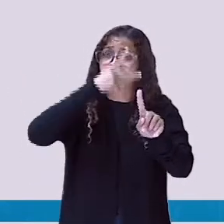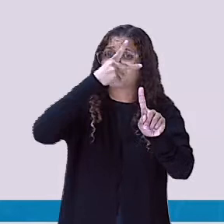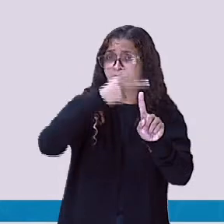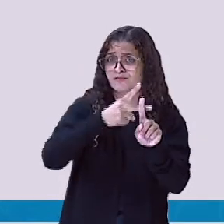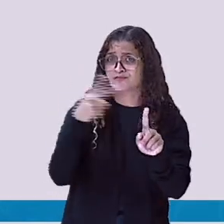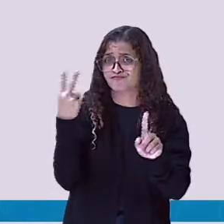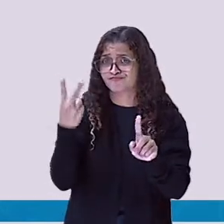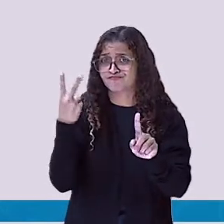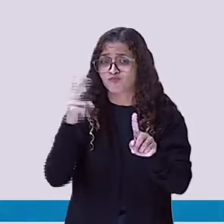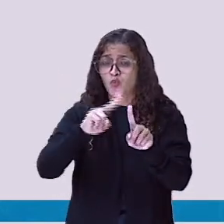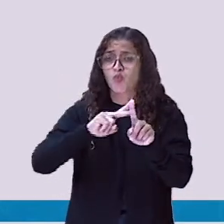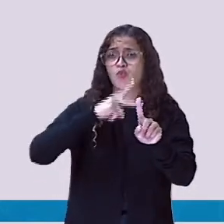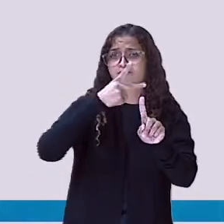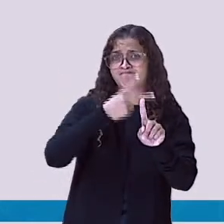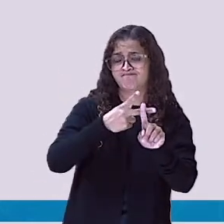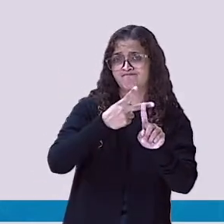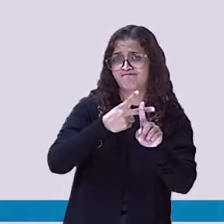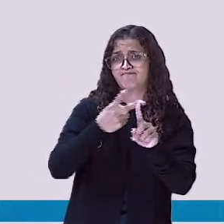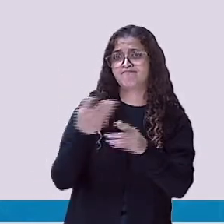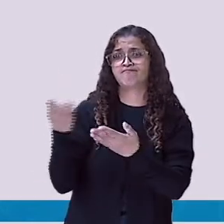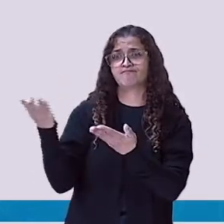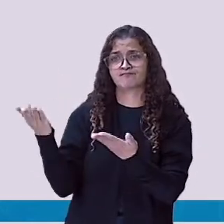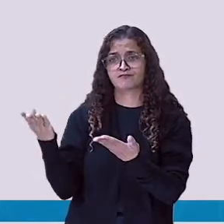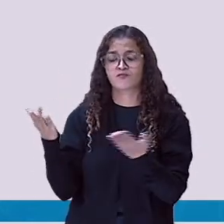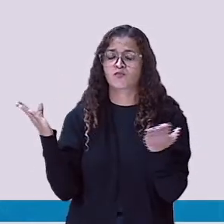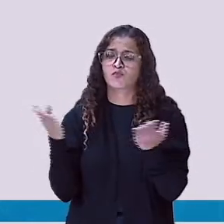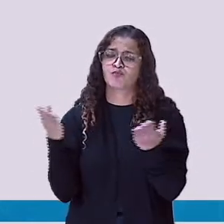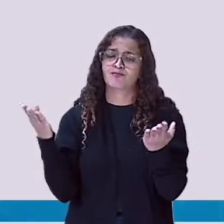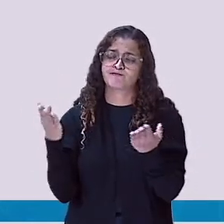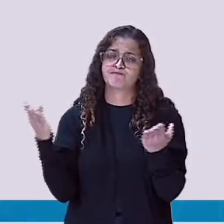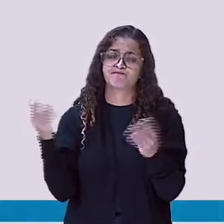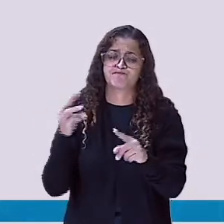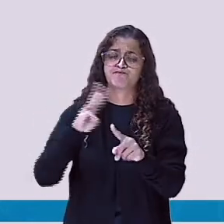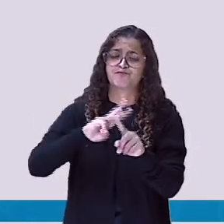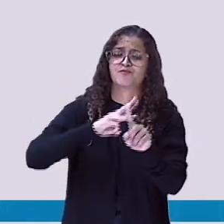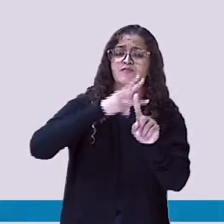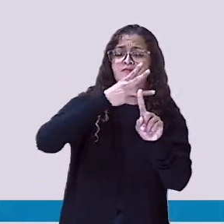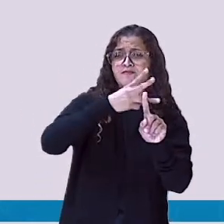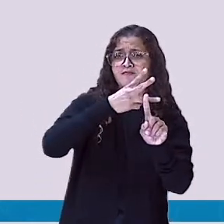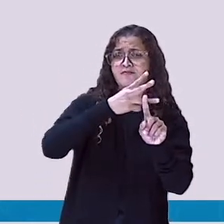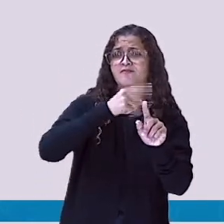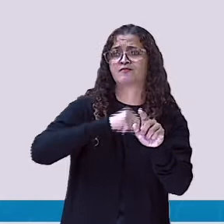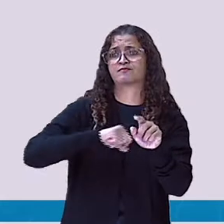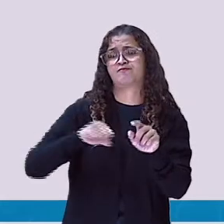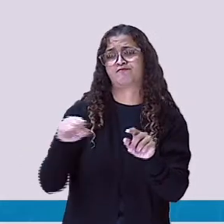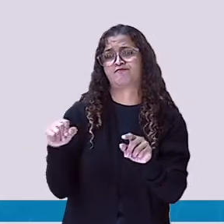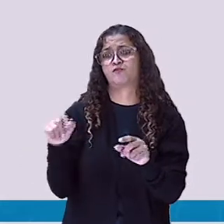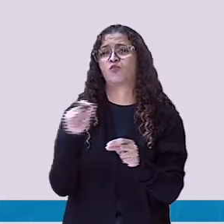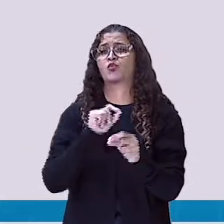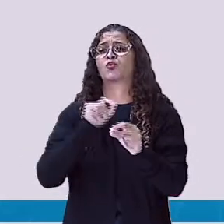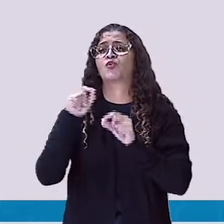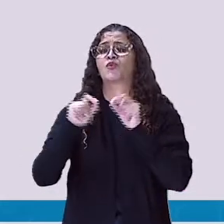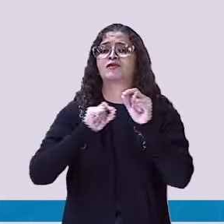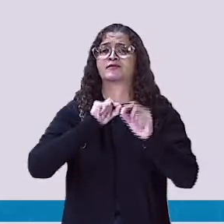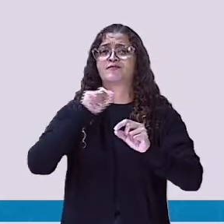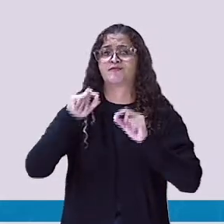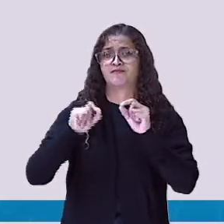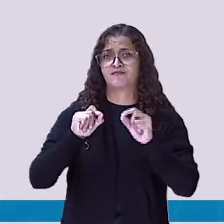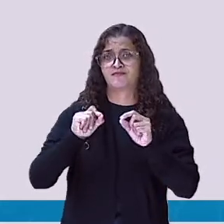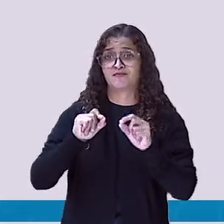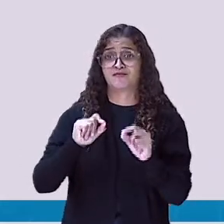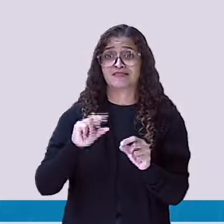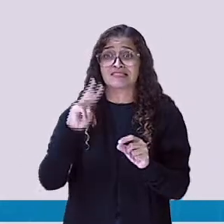vezes. Vamos aqui para o triplo. Quando eu falo de triplo, eu estou falando